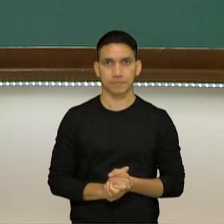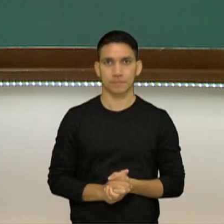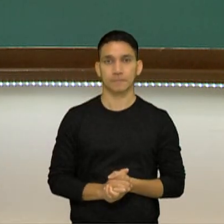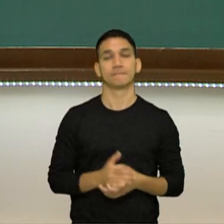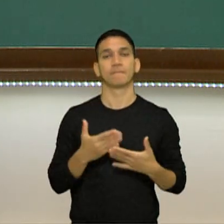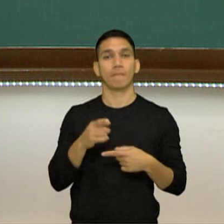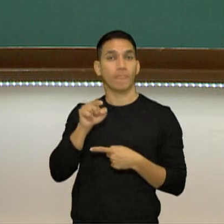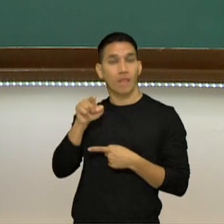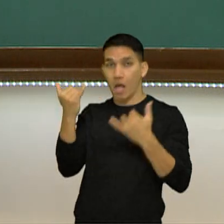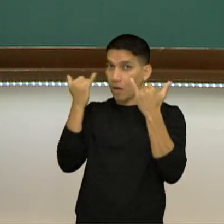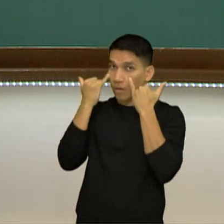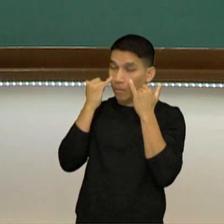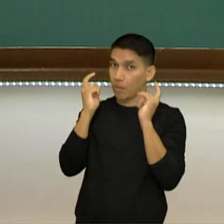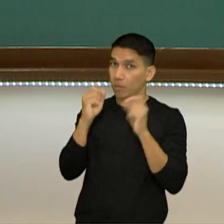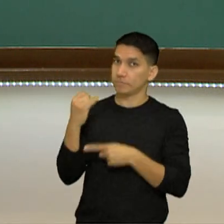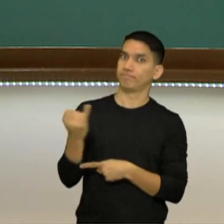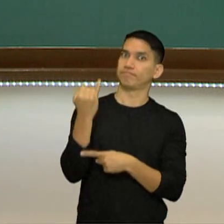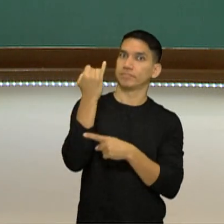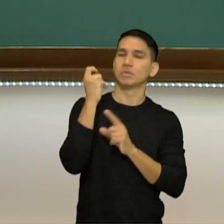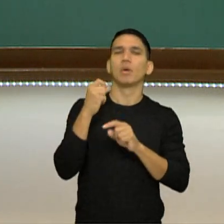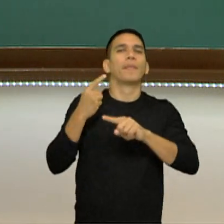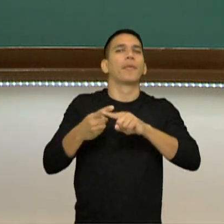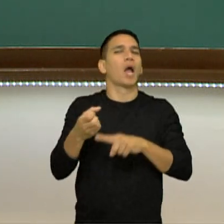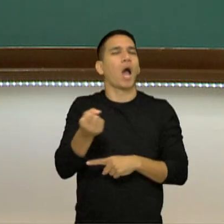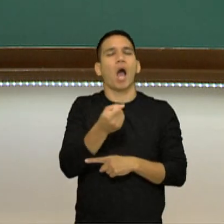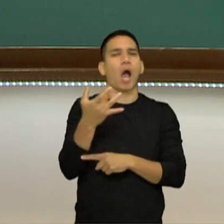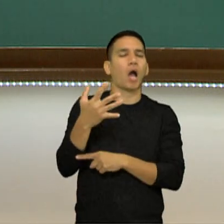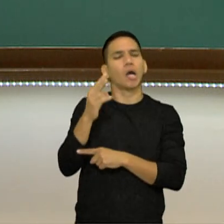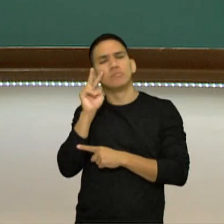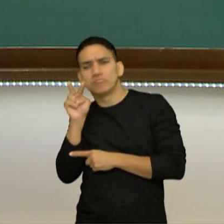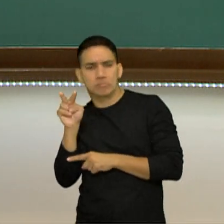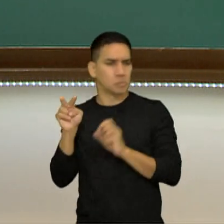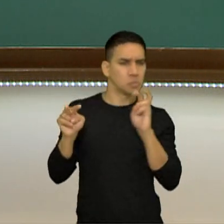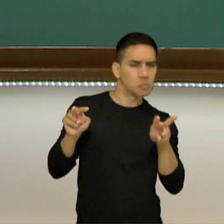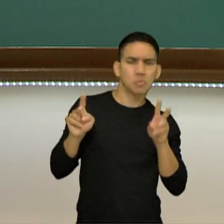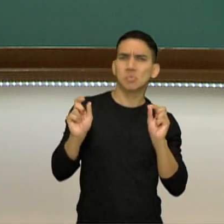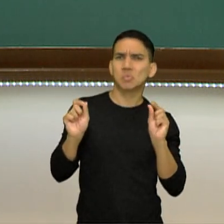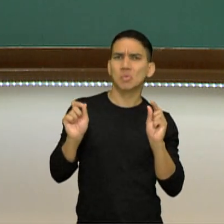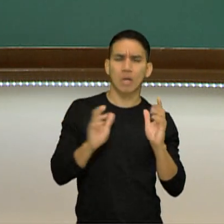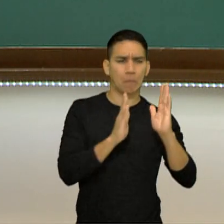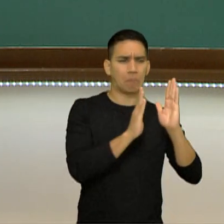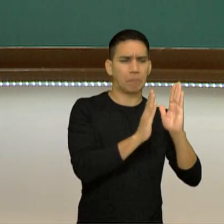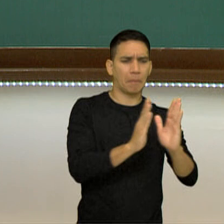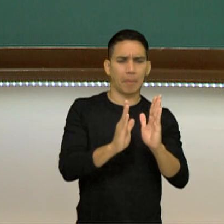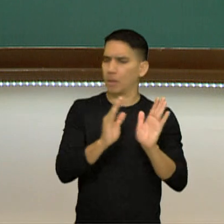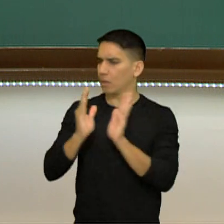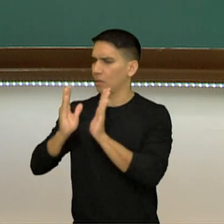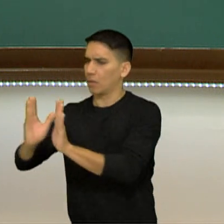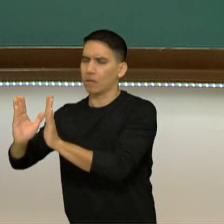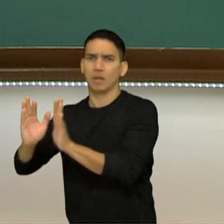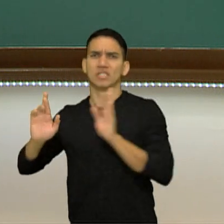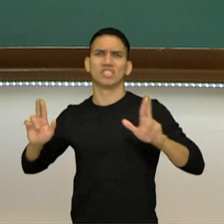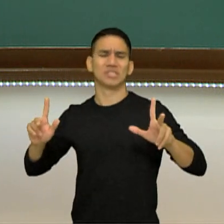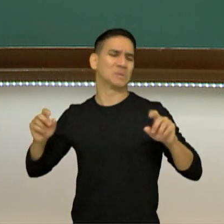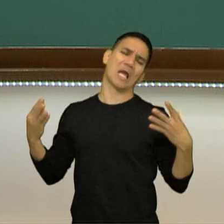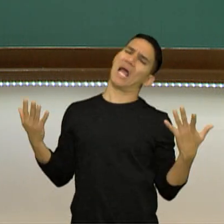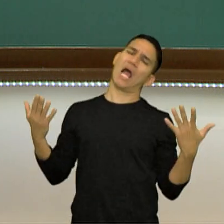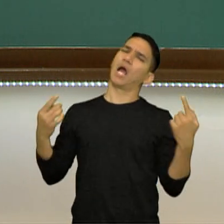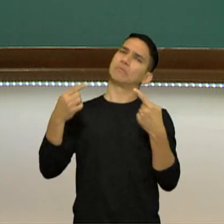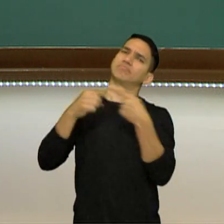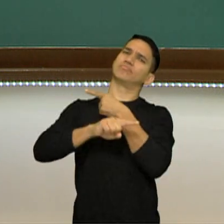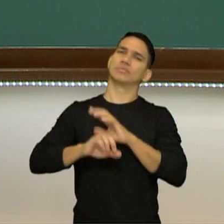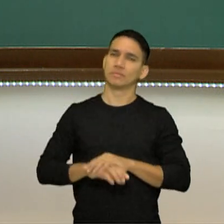CBA, se você vai fazer CAB, você trocou as letras de lugar, mas continua sendo uma multiplicação. Portanto, o resultado